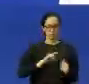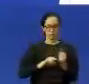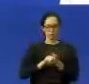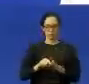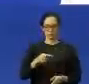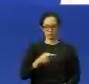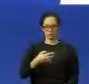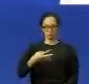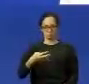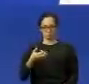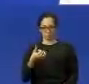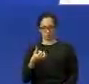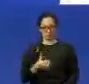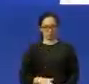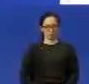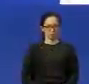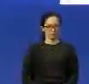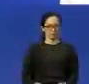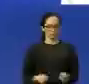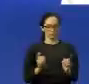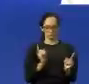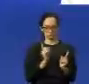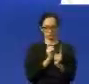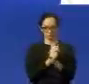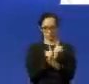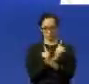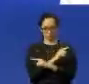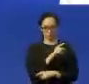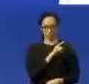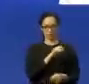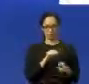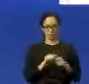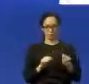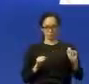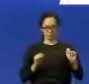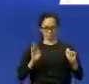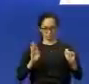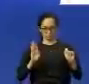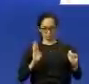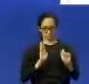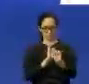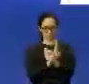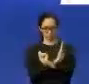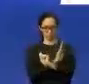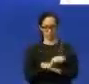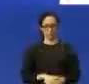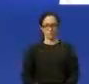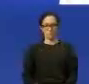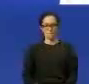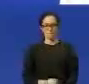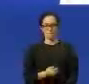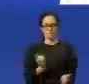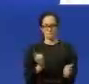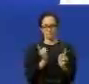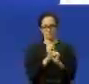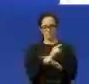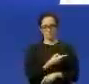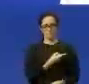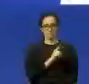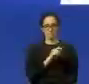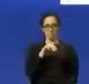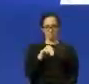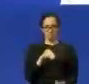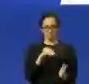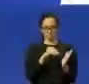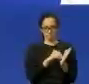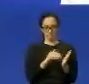146 é aquela que fala do teleférico, né? Que tem 2 bondinhos, né? A e B. A travessia demora 1 minuto para ligar as estações, uma que